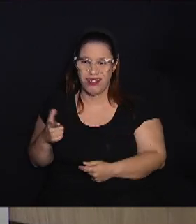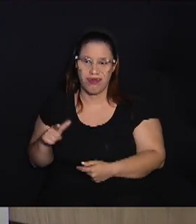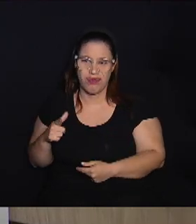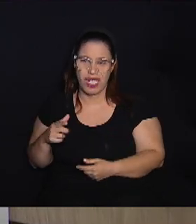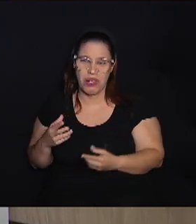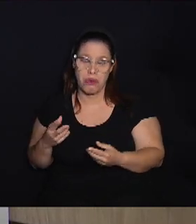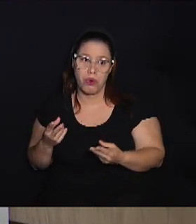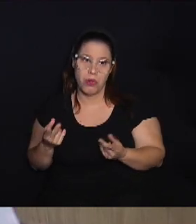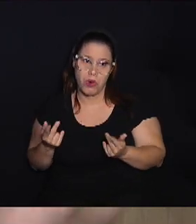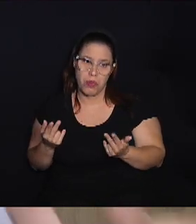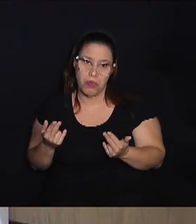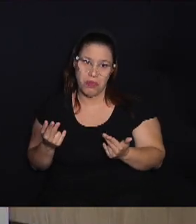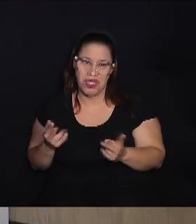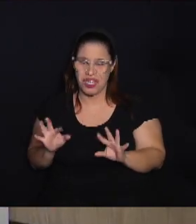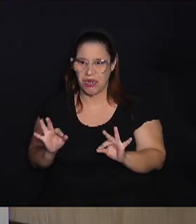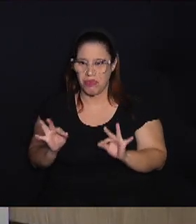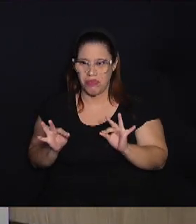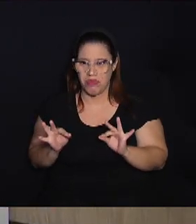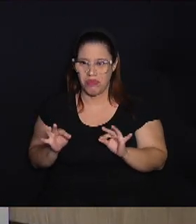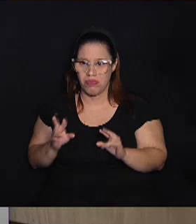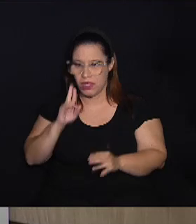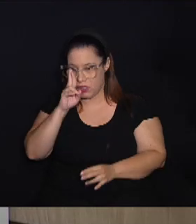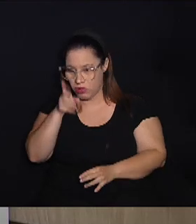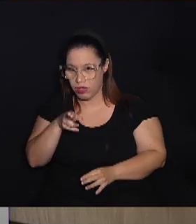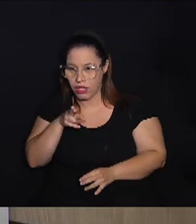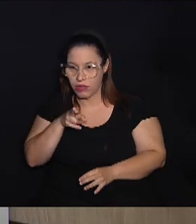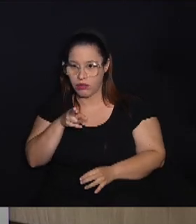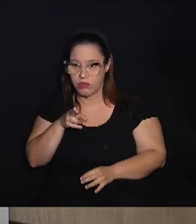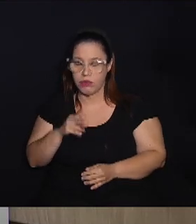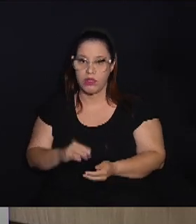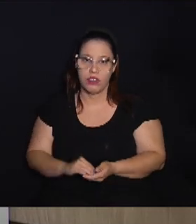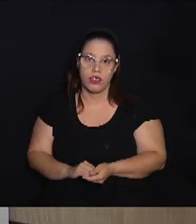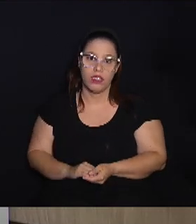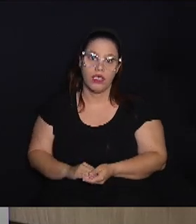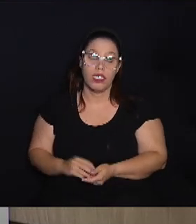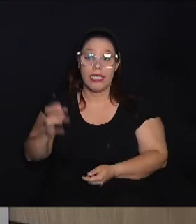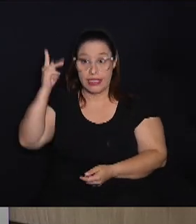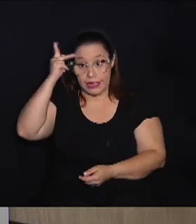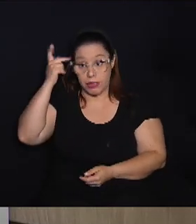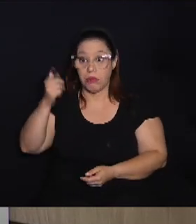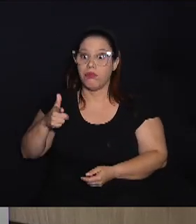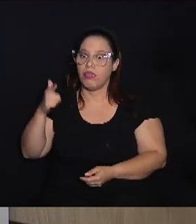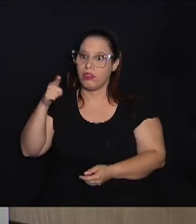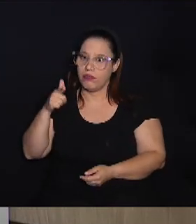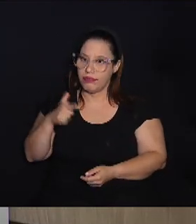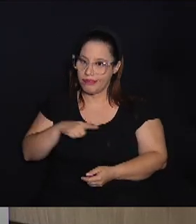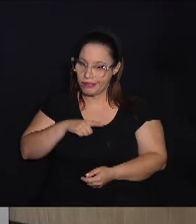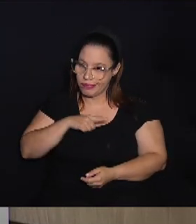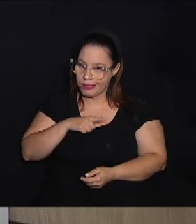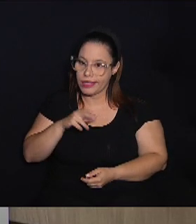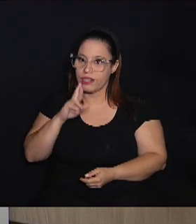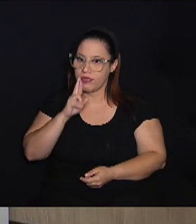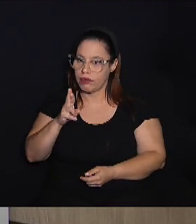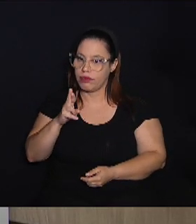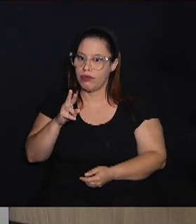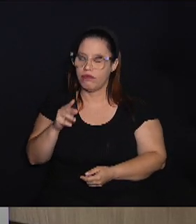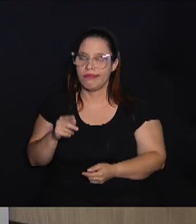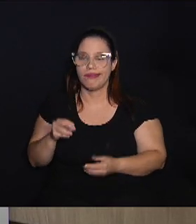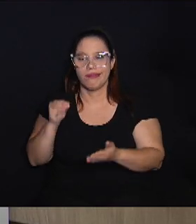um trabalho sério de longo prazo, como foi feito em São Paulo, a gente vê que dá resultado e é isso que falta para Campinas.